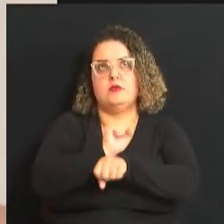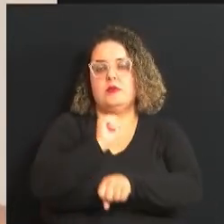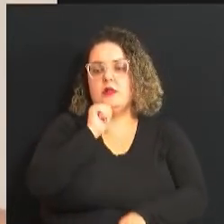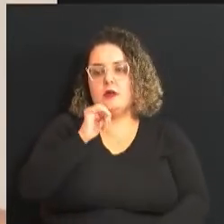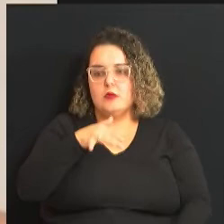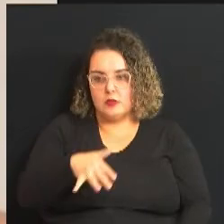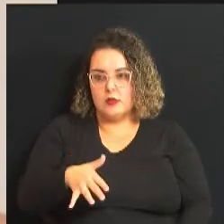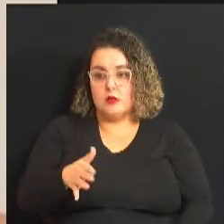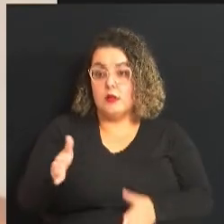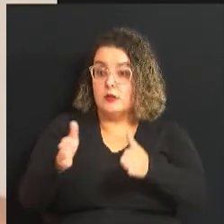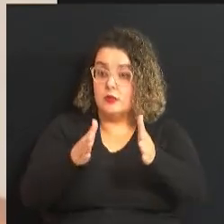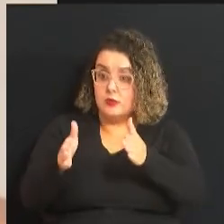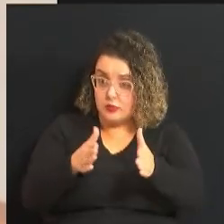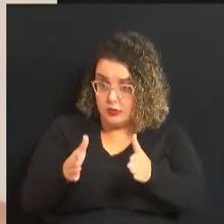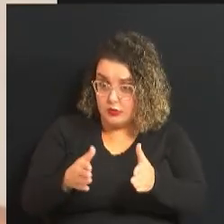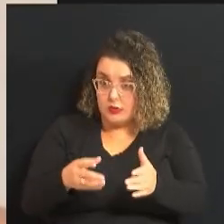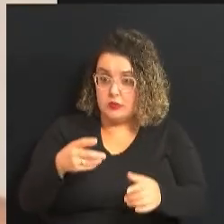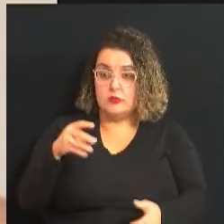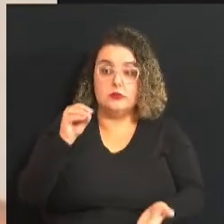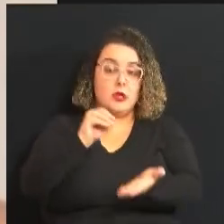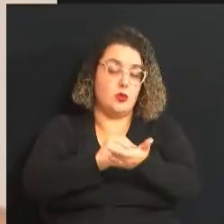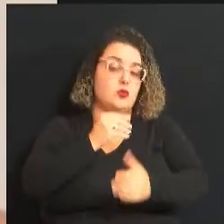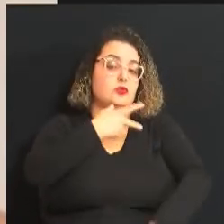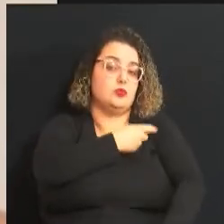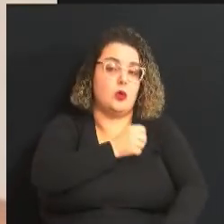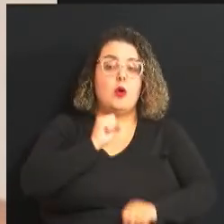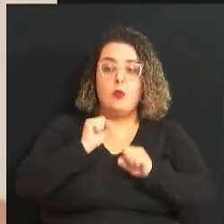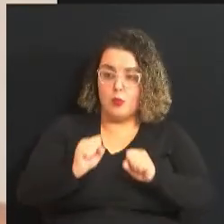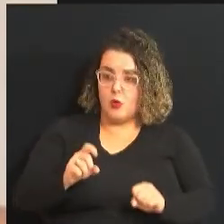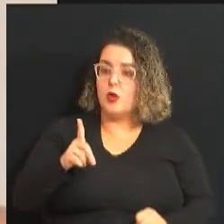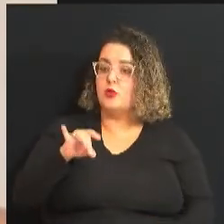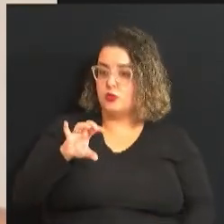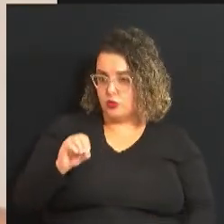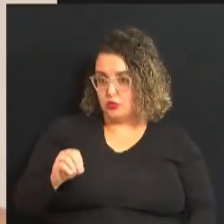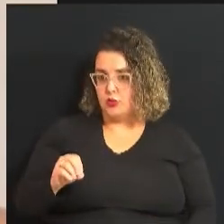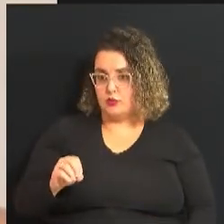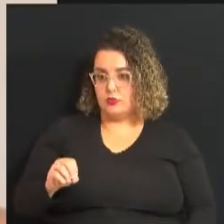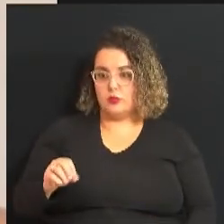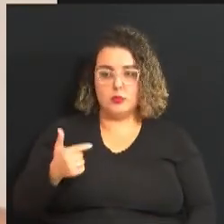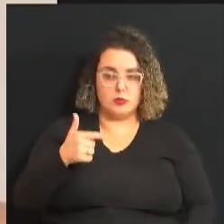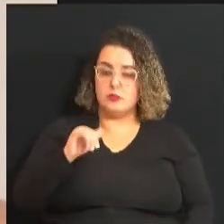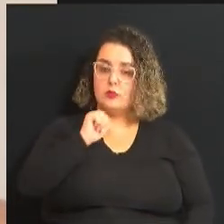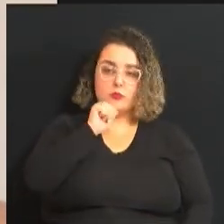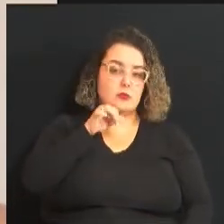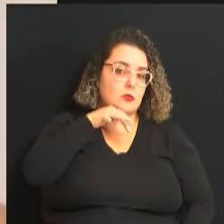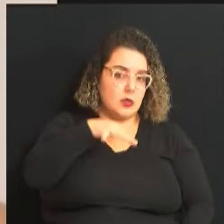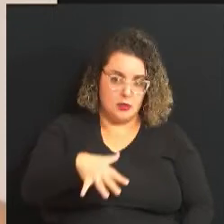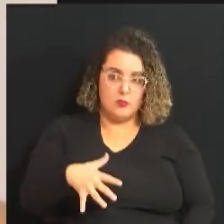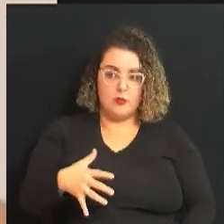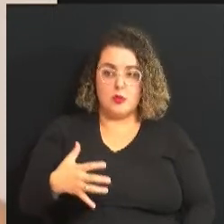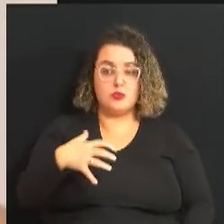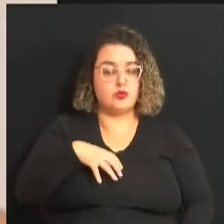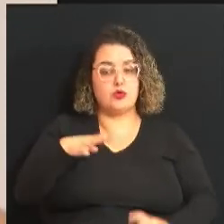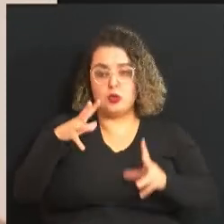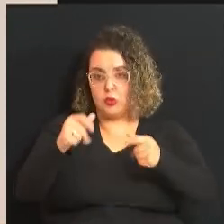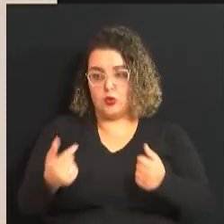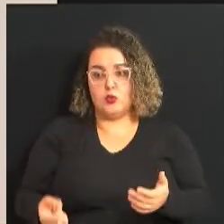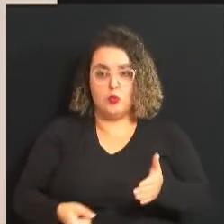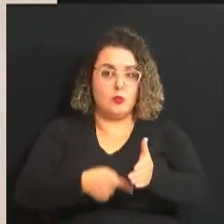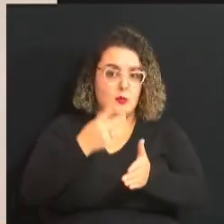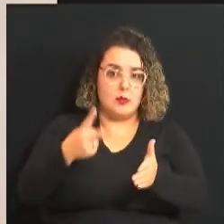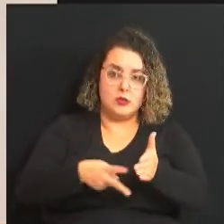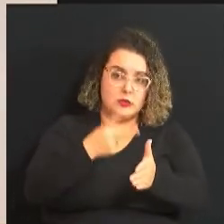prazo da validade da última injeção, pode ser colocado mesmo sem estar menstruada. Mas, de uma maneira geral, no primeiro ou no segundo dia do